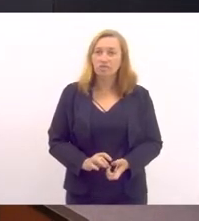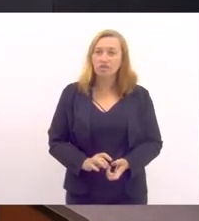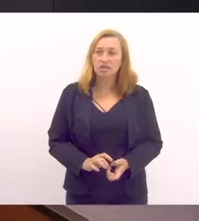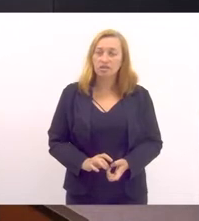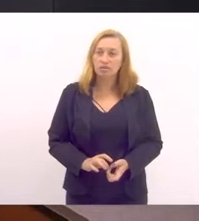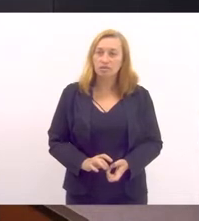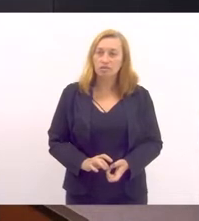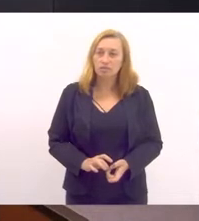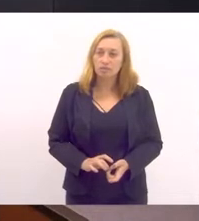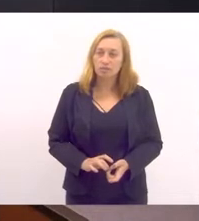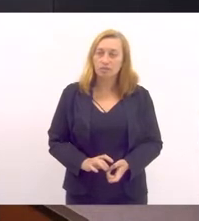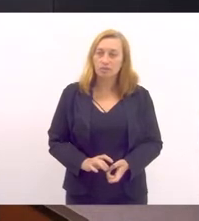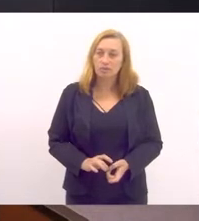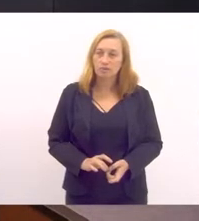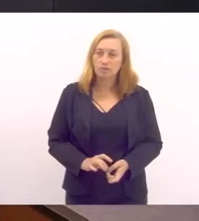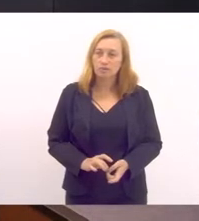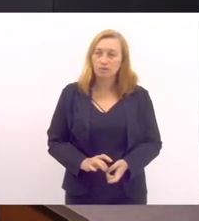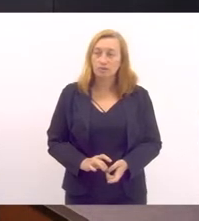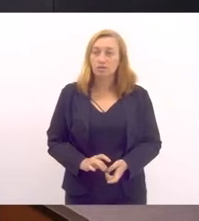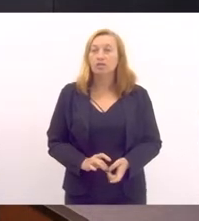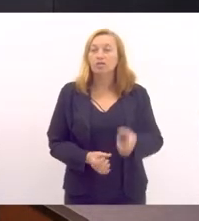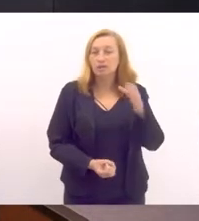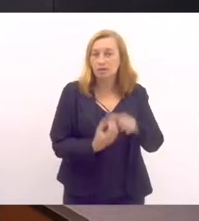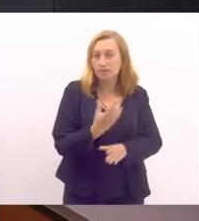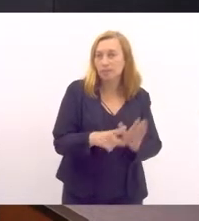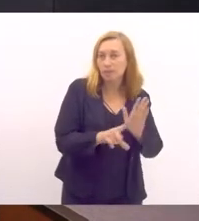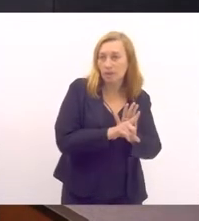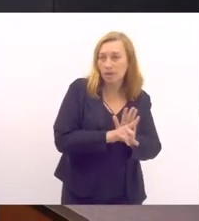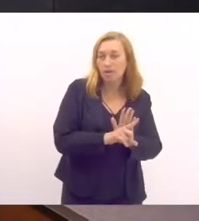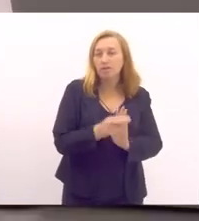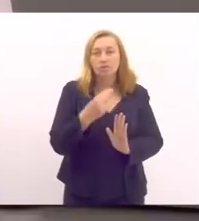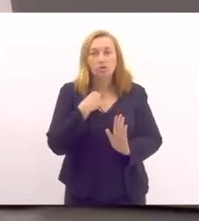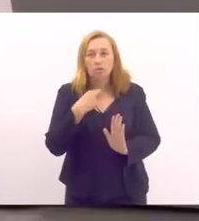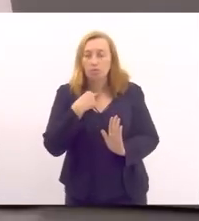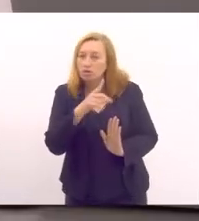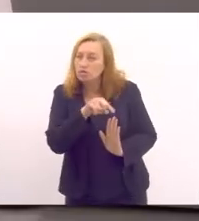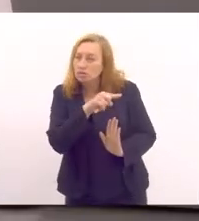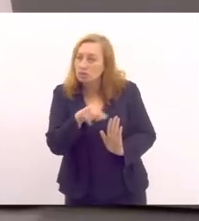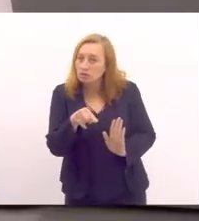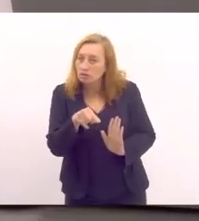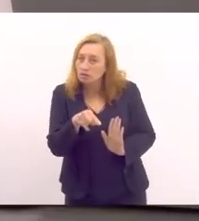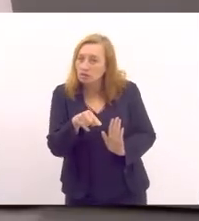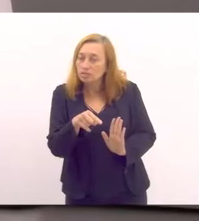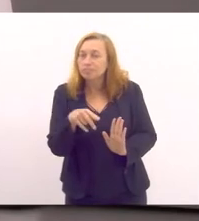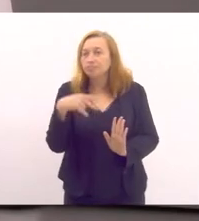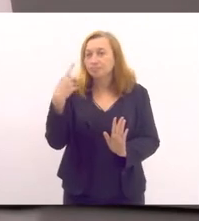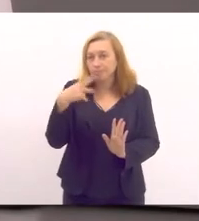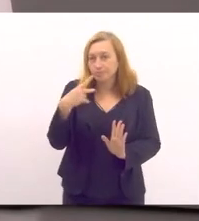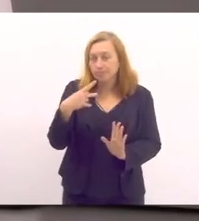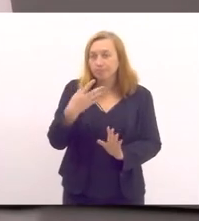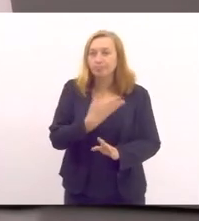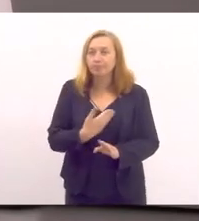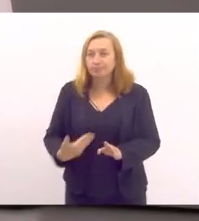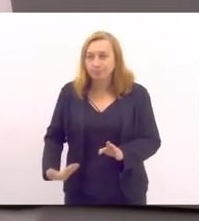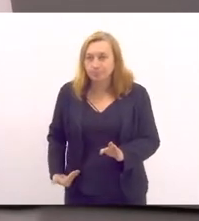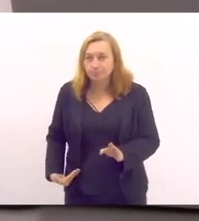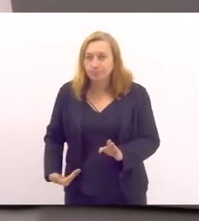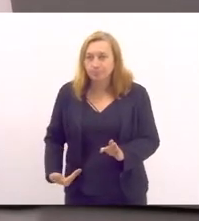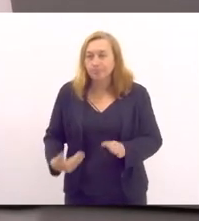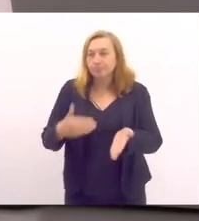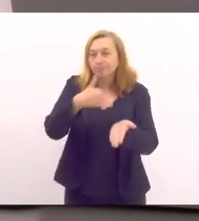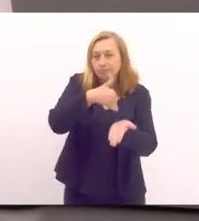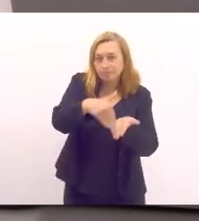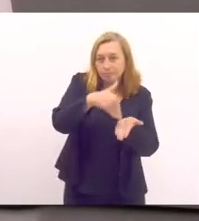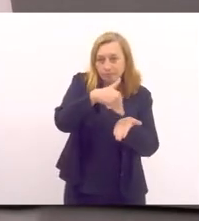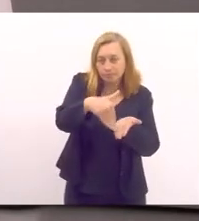É porque a Turi-Rio, ela foi criada por lei. Então, ela não pode ser extinta por uma questão de política do governo. A